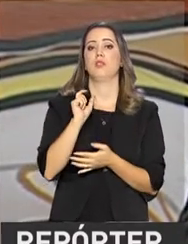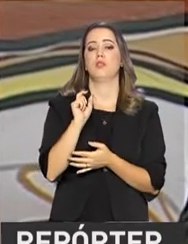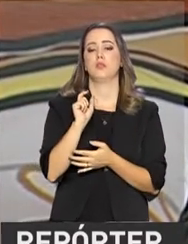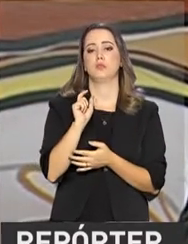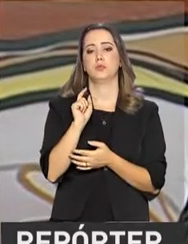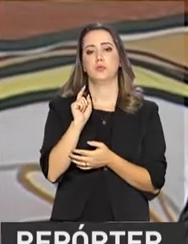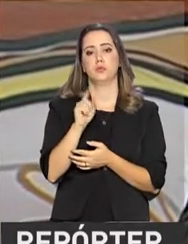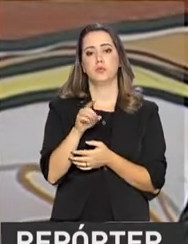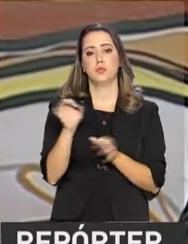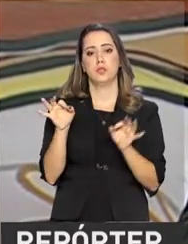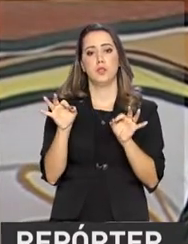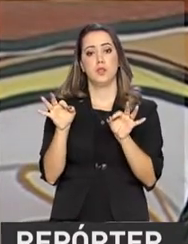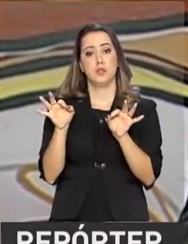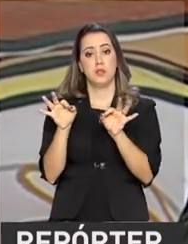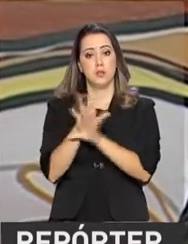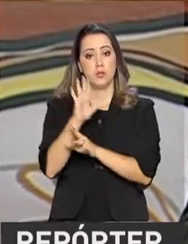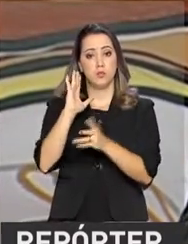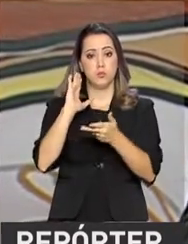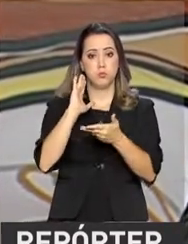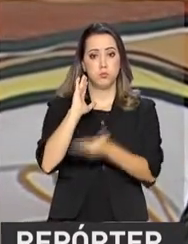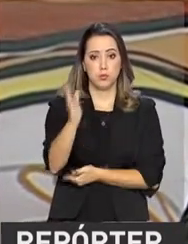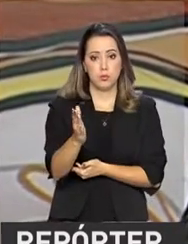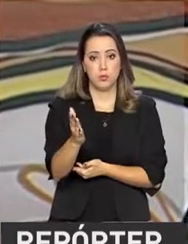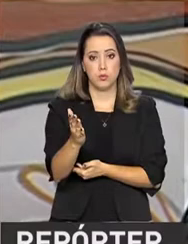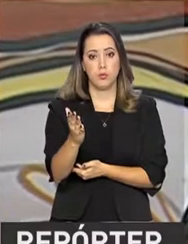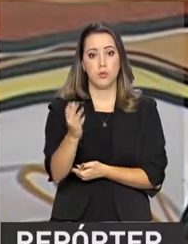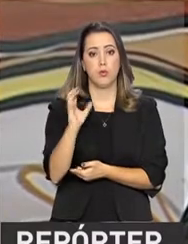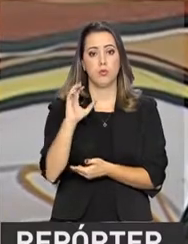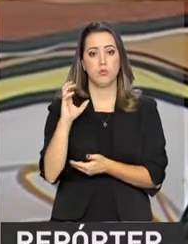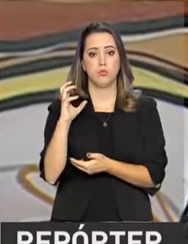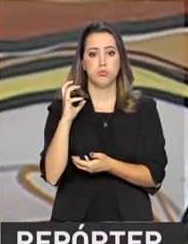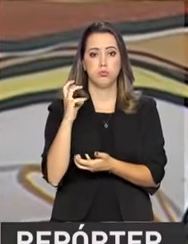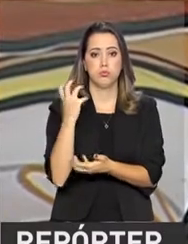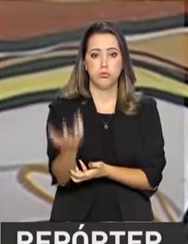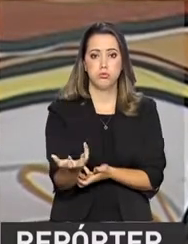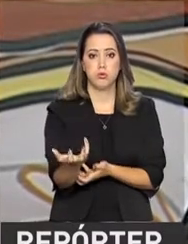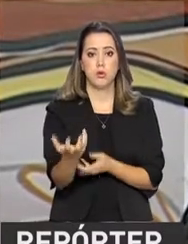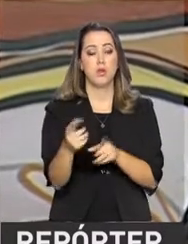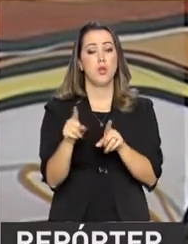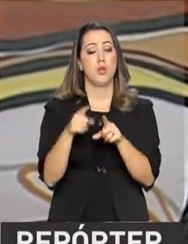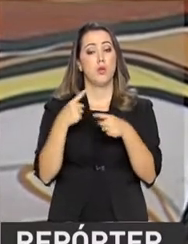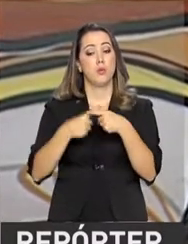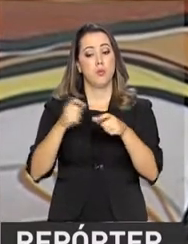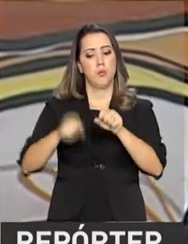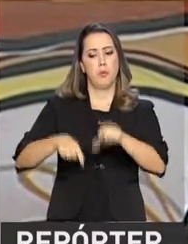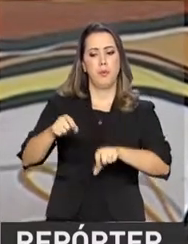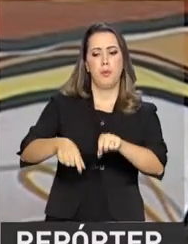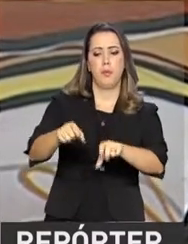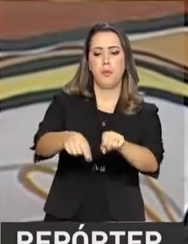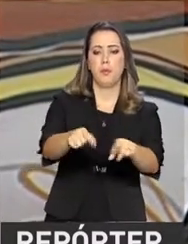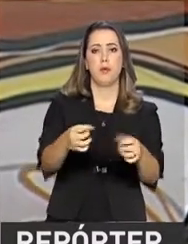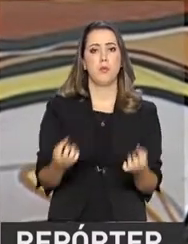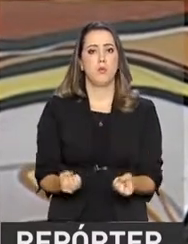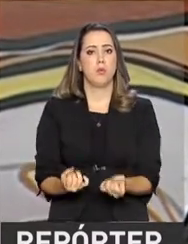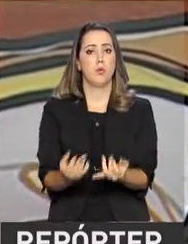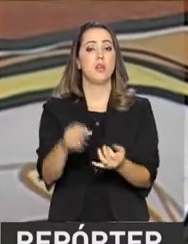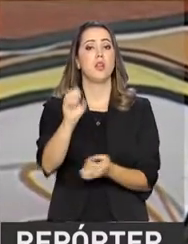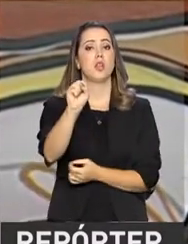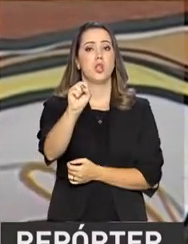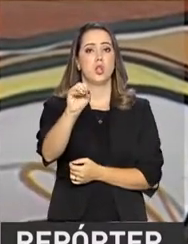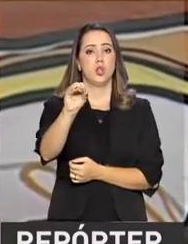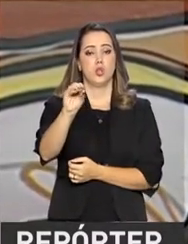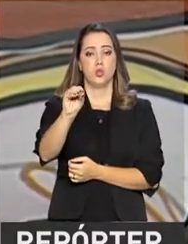acabou desmatamento por plantio de soja mas não acabou como ficou provado aí o plantio da soja então